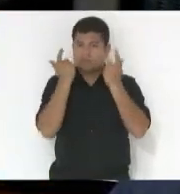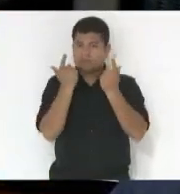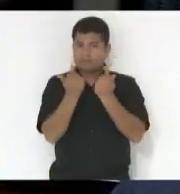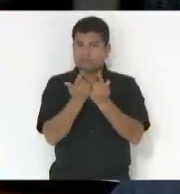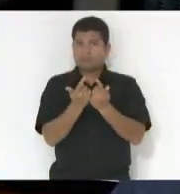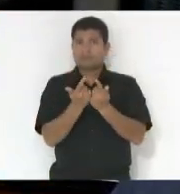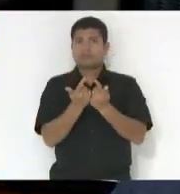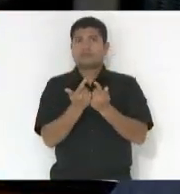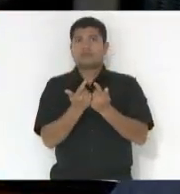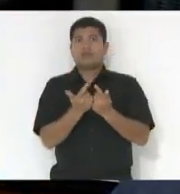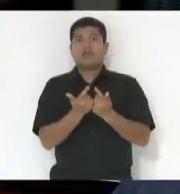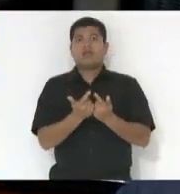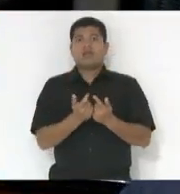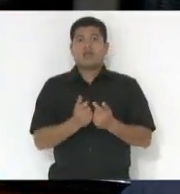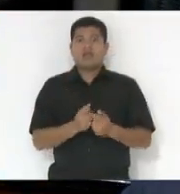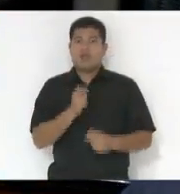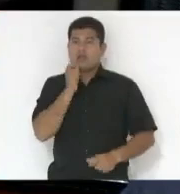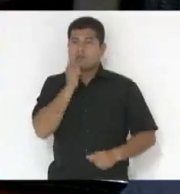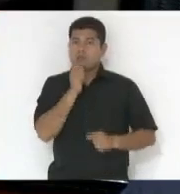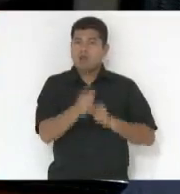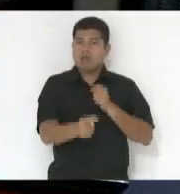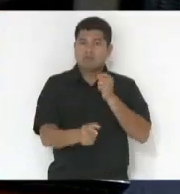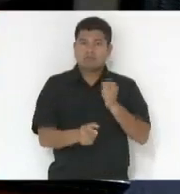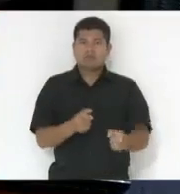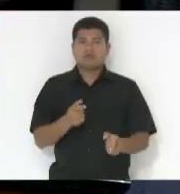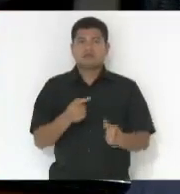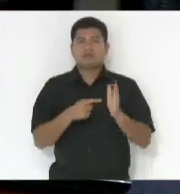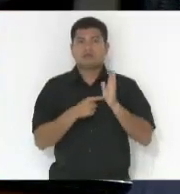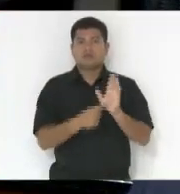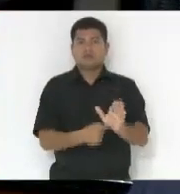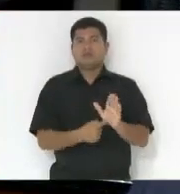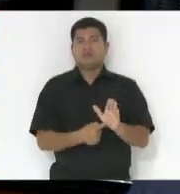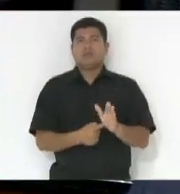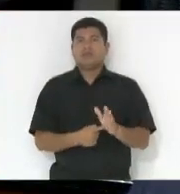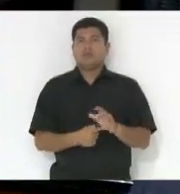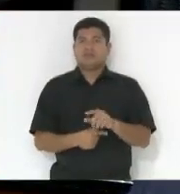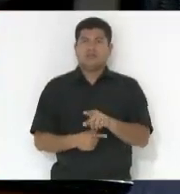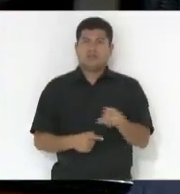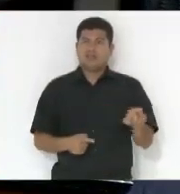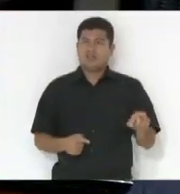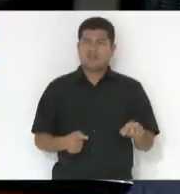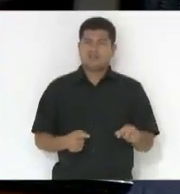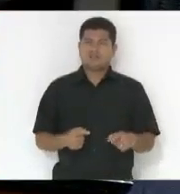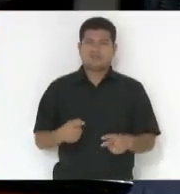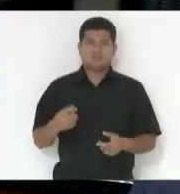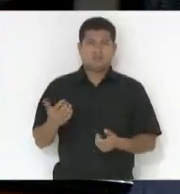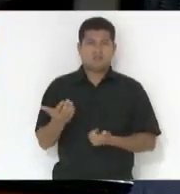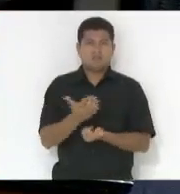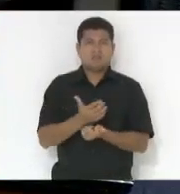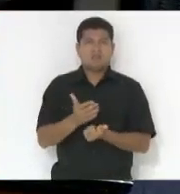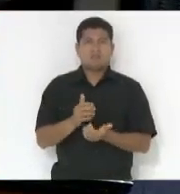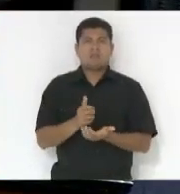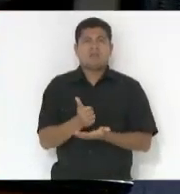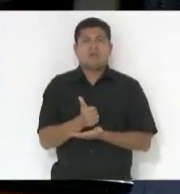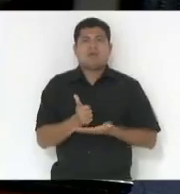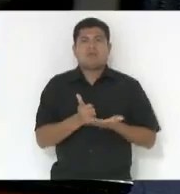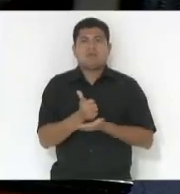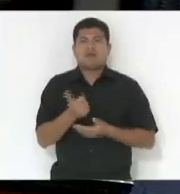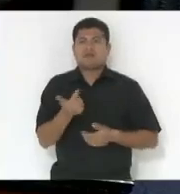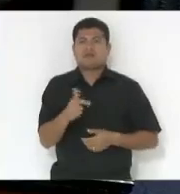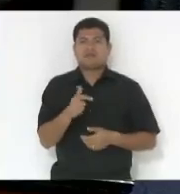e que fez acusações levianas de que havia uma caixa